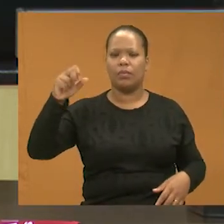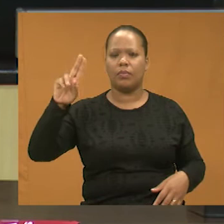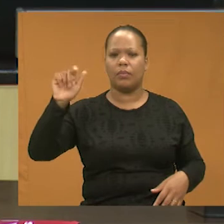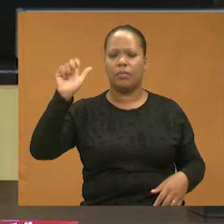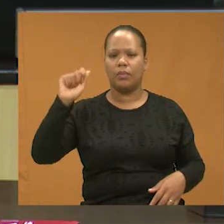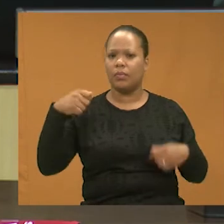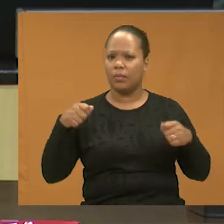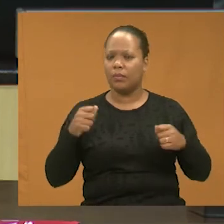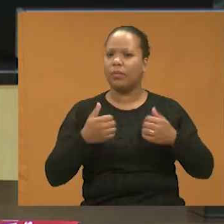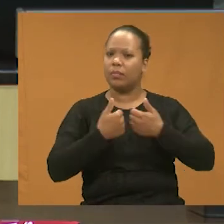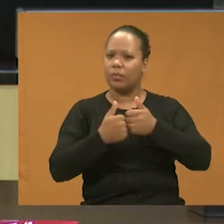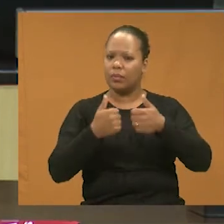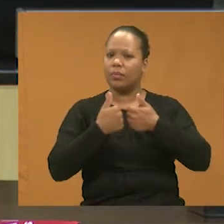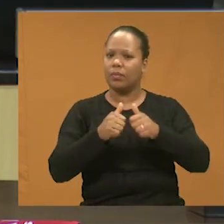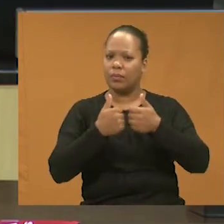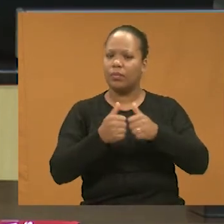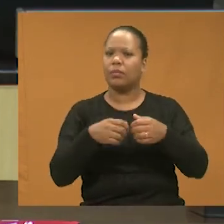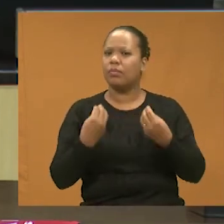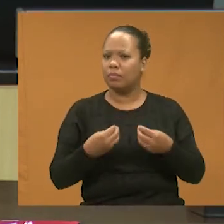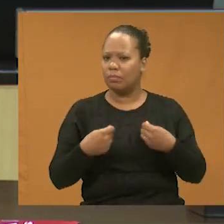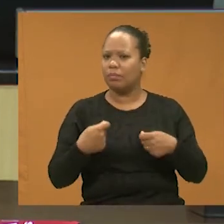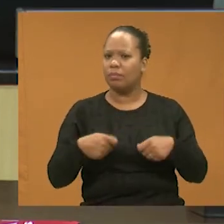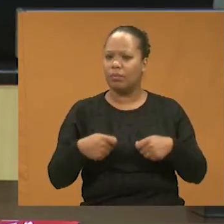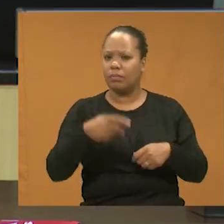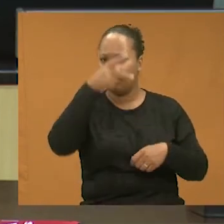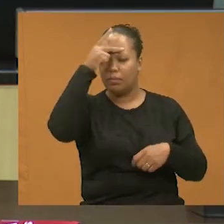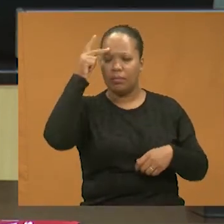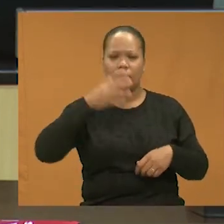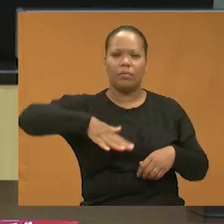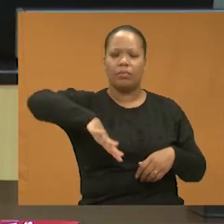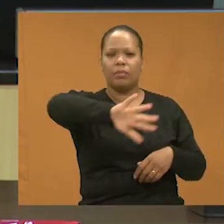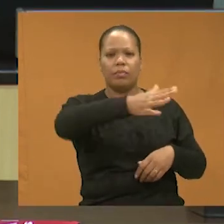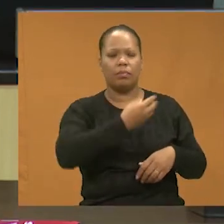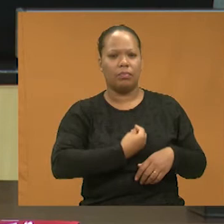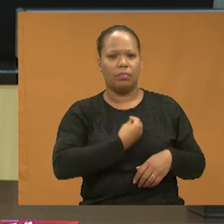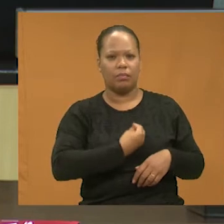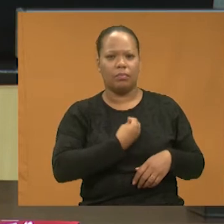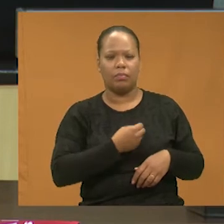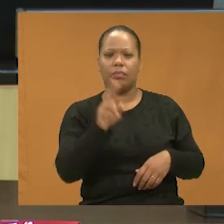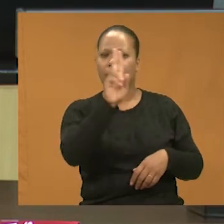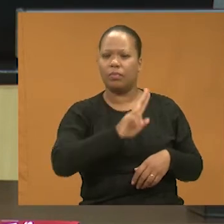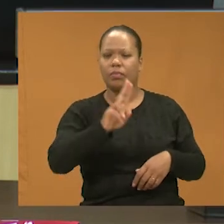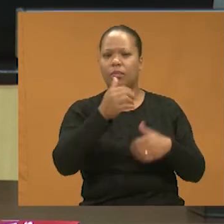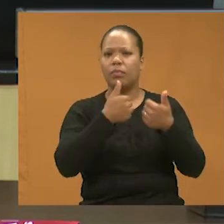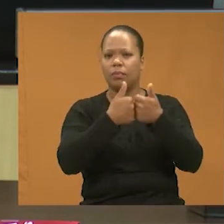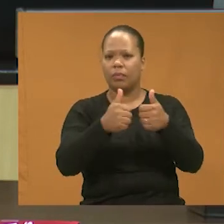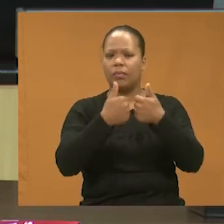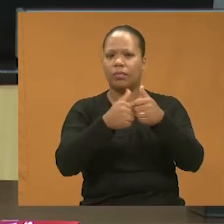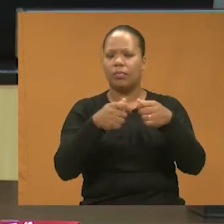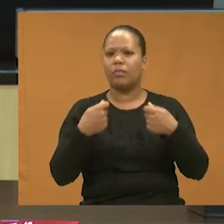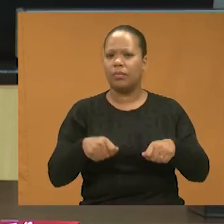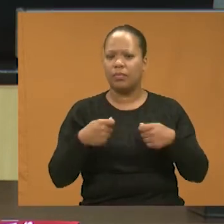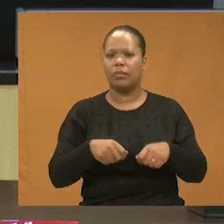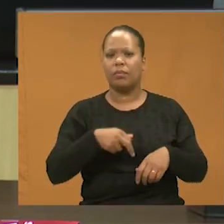transporte público para a região, e considerando que os moradores do referido bairro, que se utilizam do transporte público,